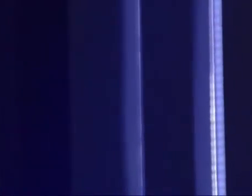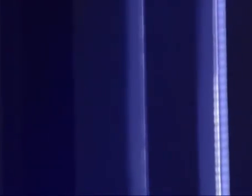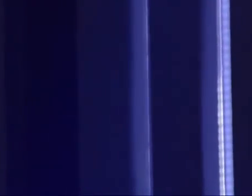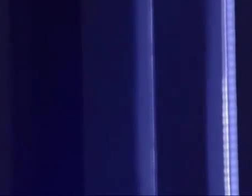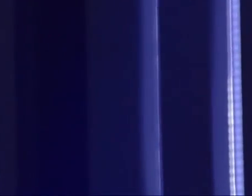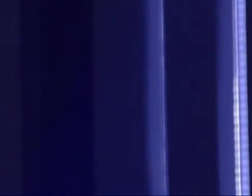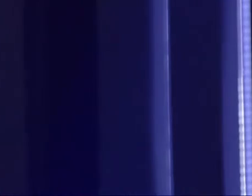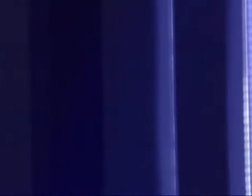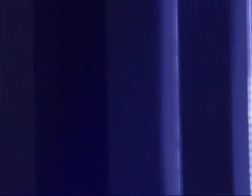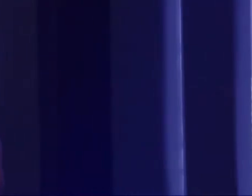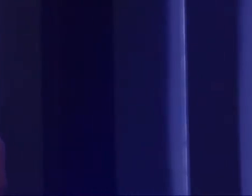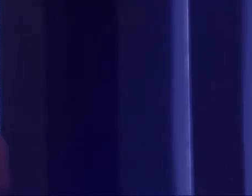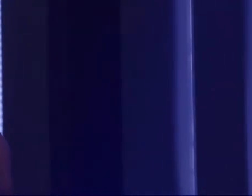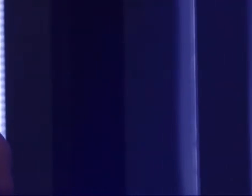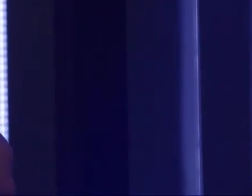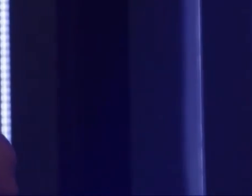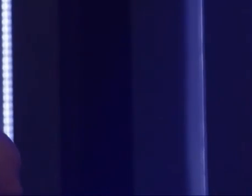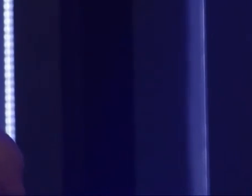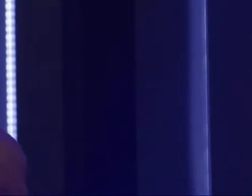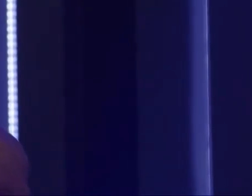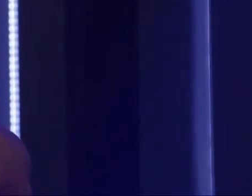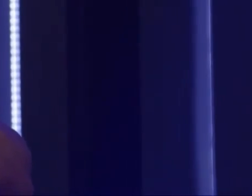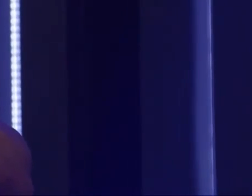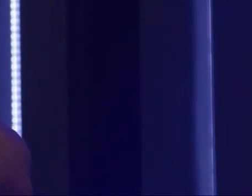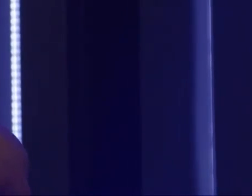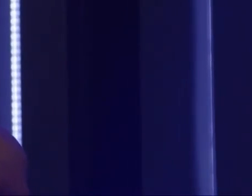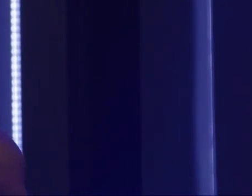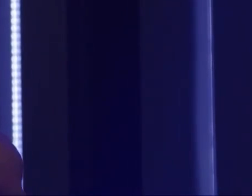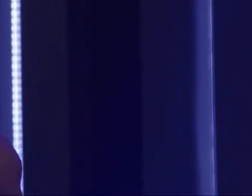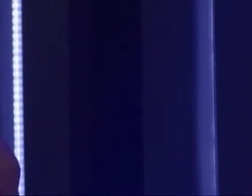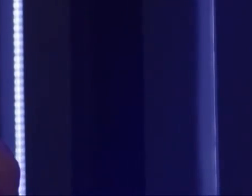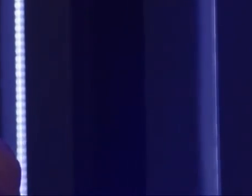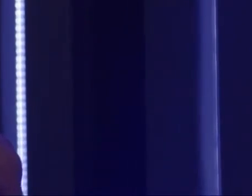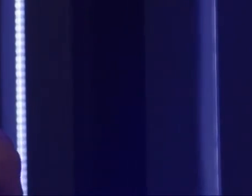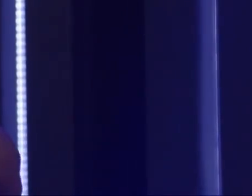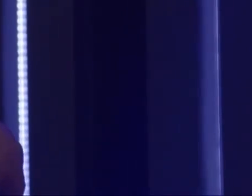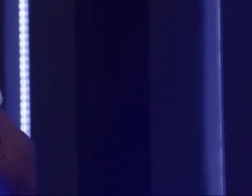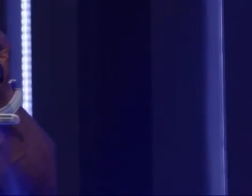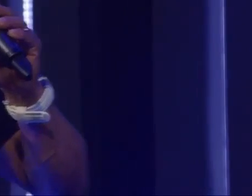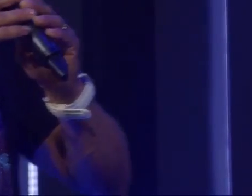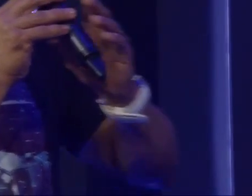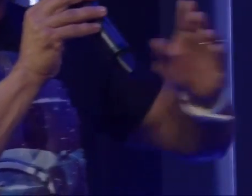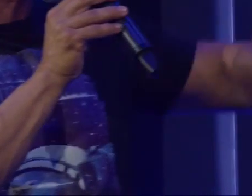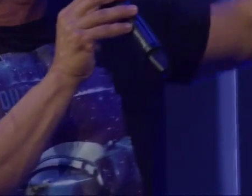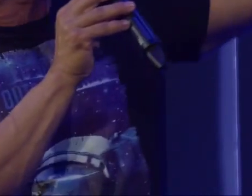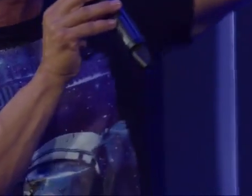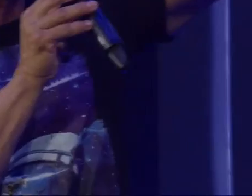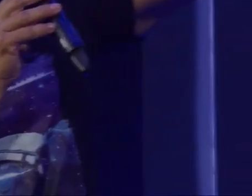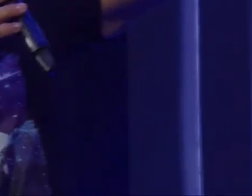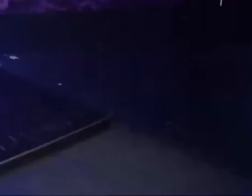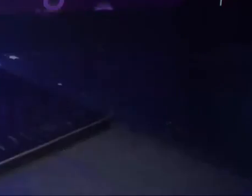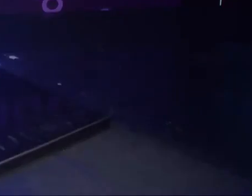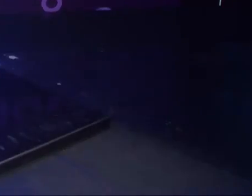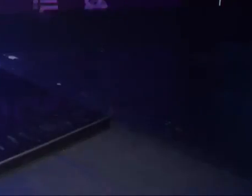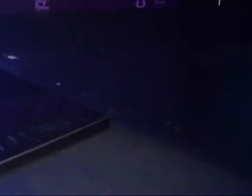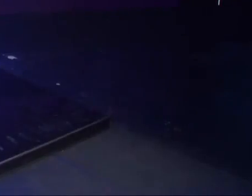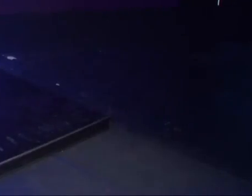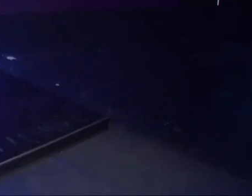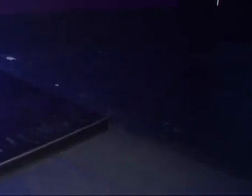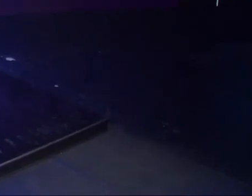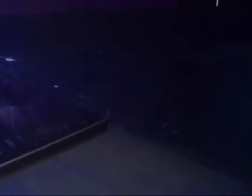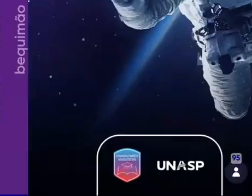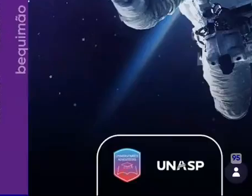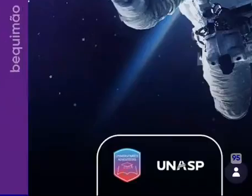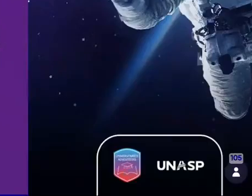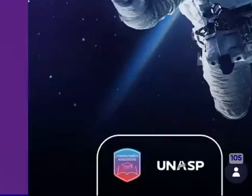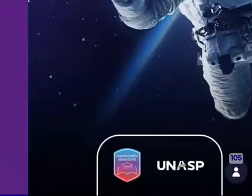concurso internacional. Agora me diz uma coisa aí, eu quero conhecer você um pouquinho melhor. Olhando para a tela aqui, ó, fala aí pra gente